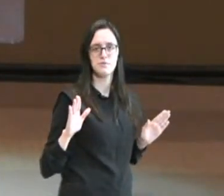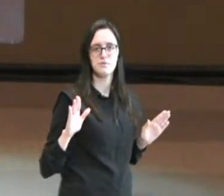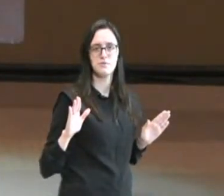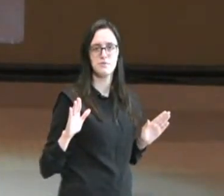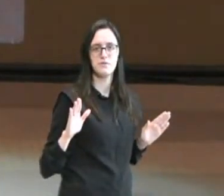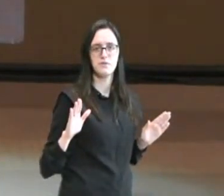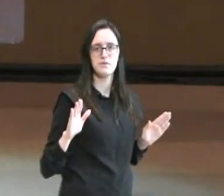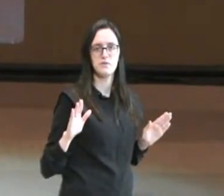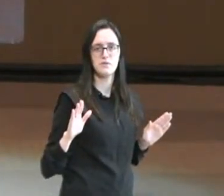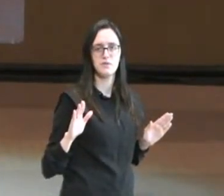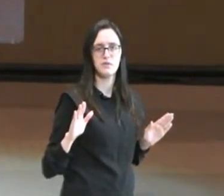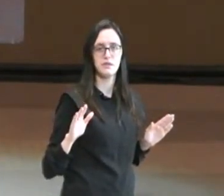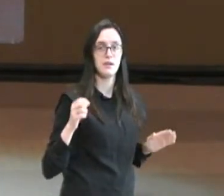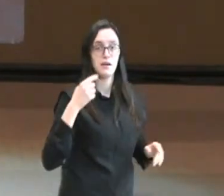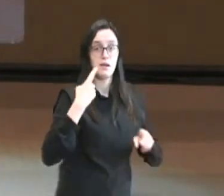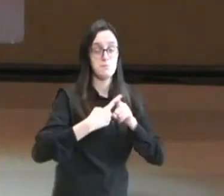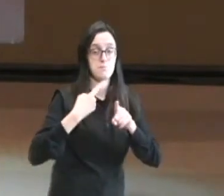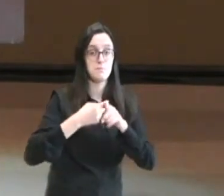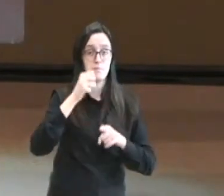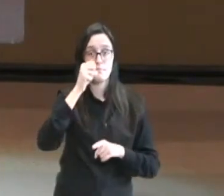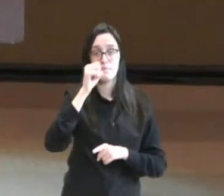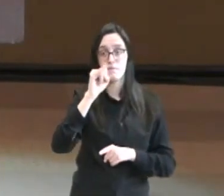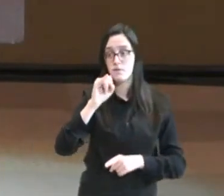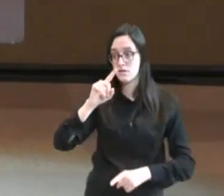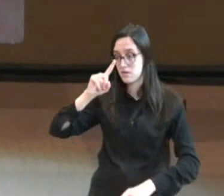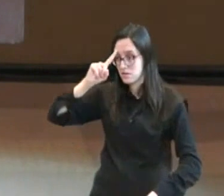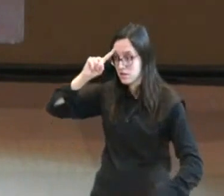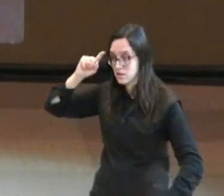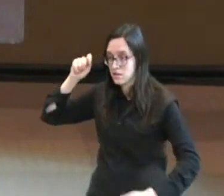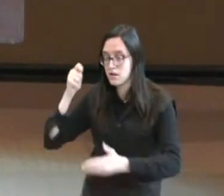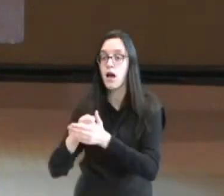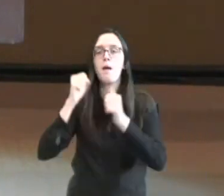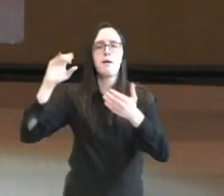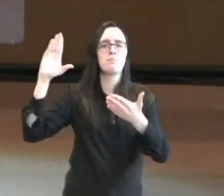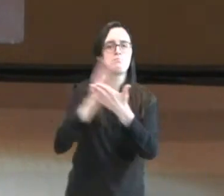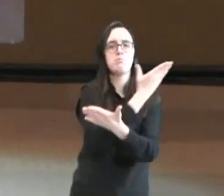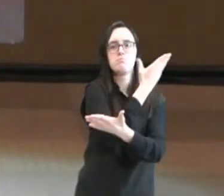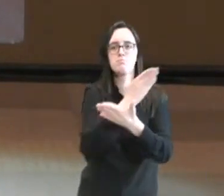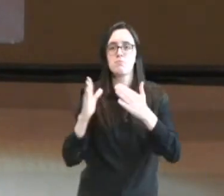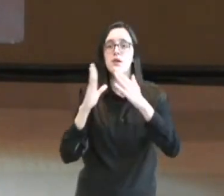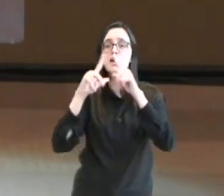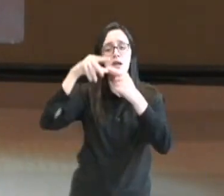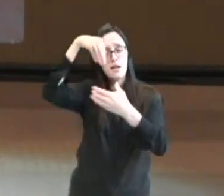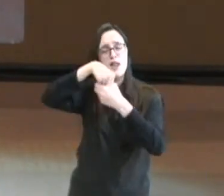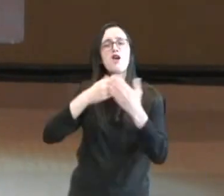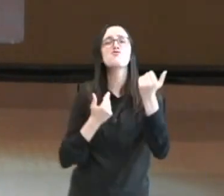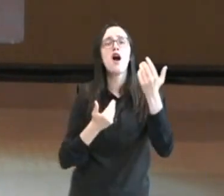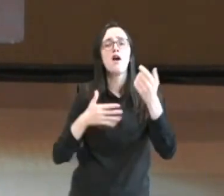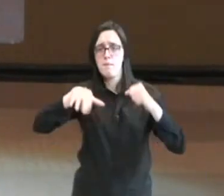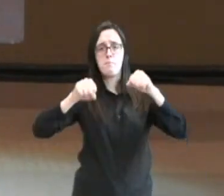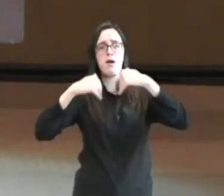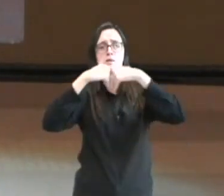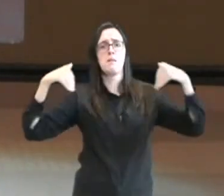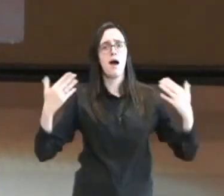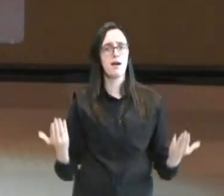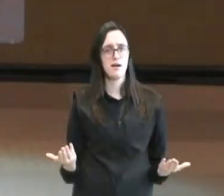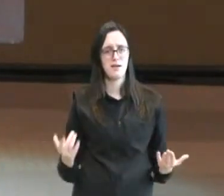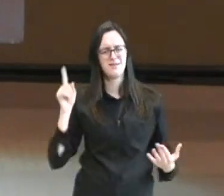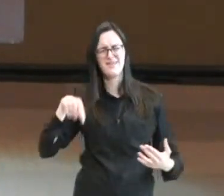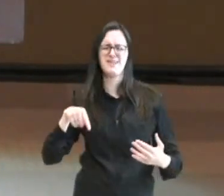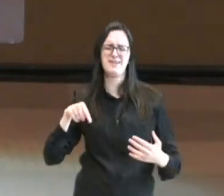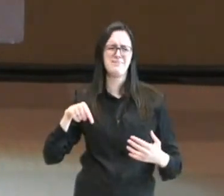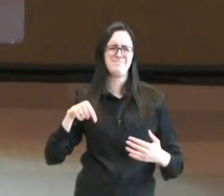Porque se ele tomasse uma atitude, ele podia dividir a igreja, a própria juventude. Era uma situação